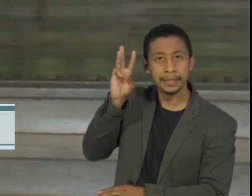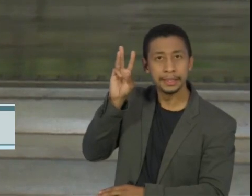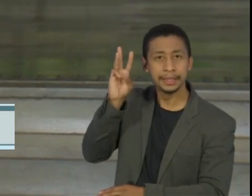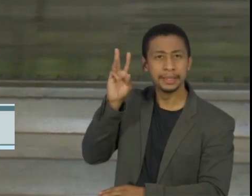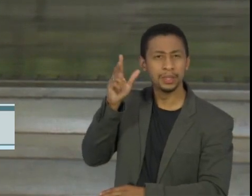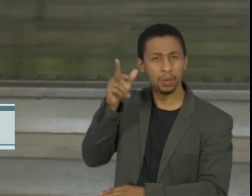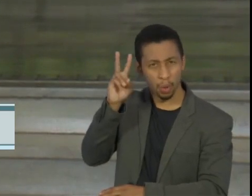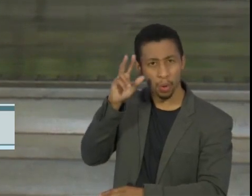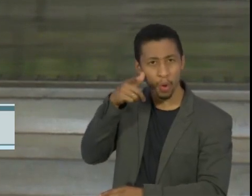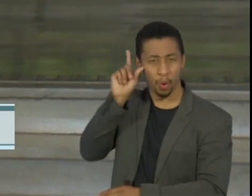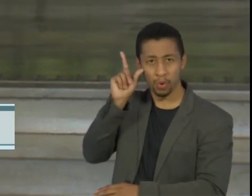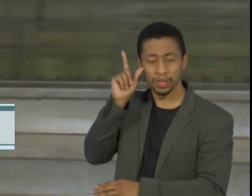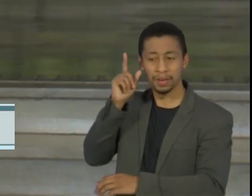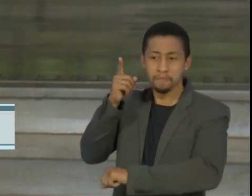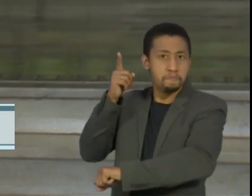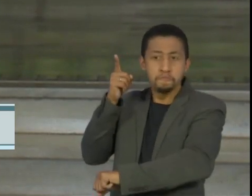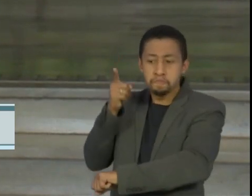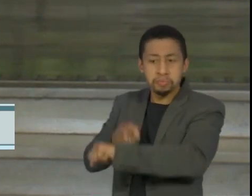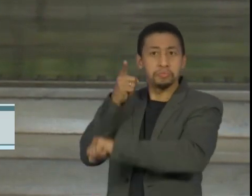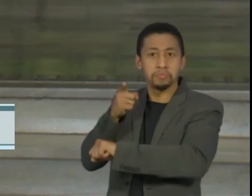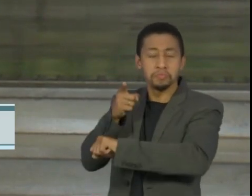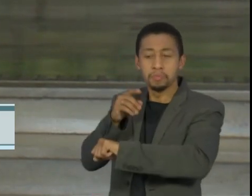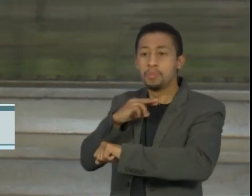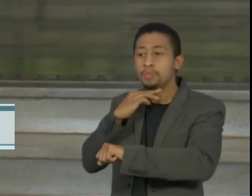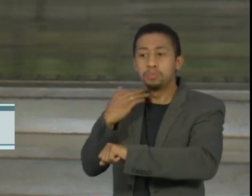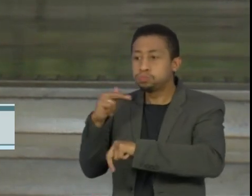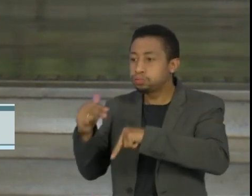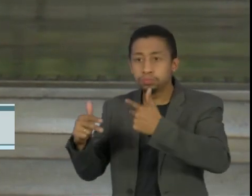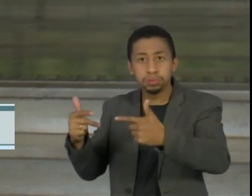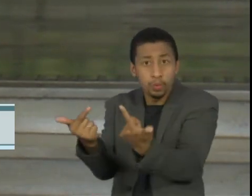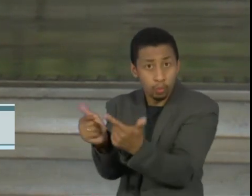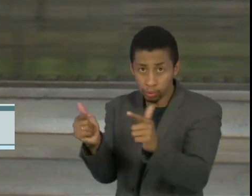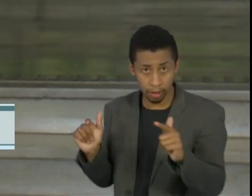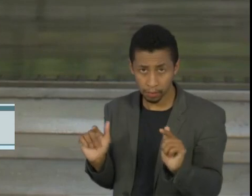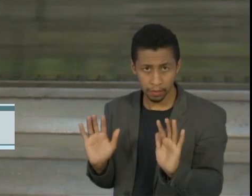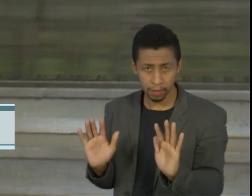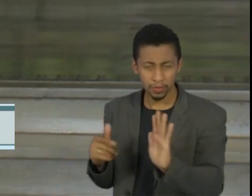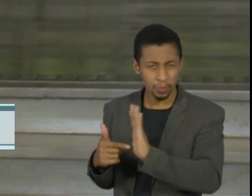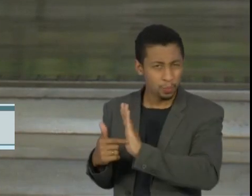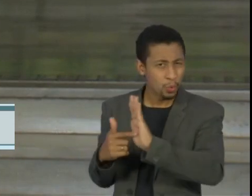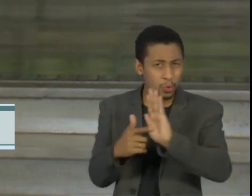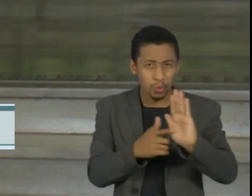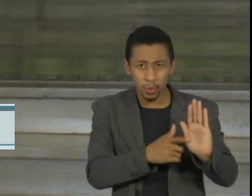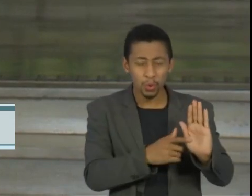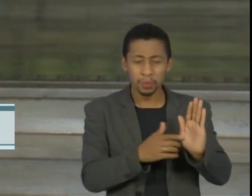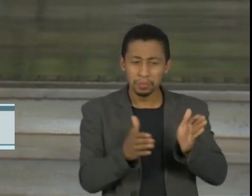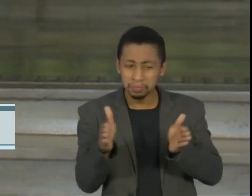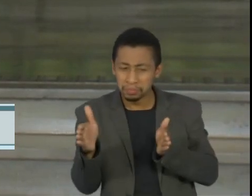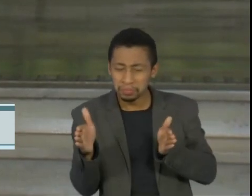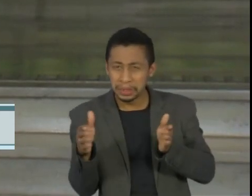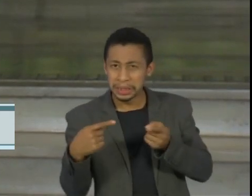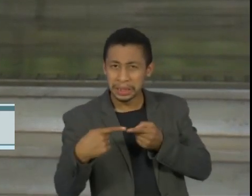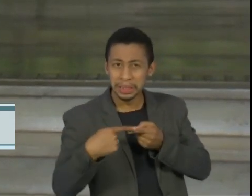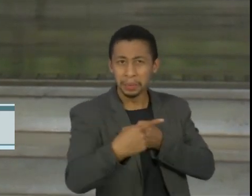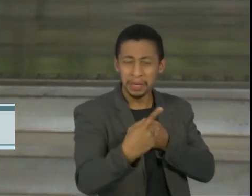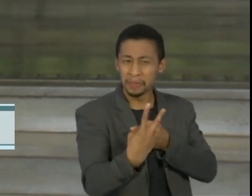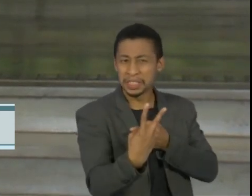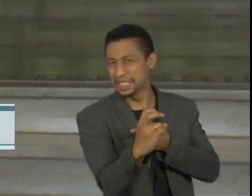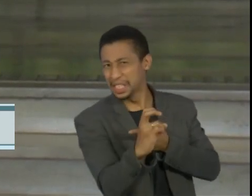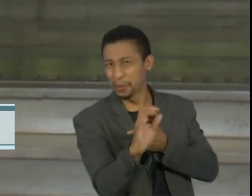não teve um recorde de número de mortes, e os senhores anunciaram uma redução da semana 25 para 26 de 144